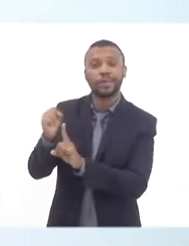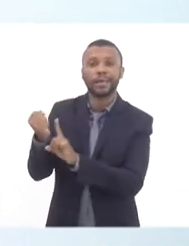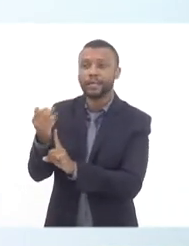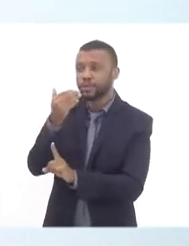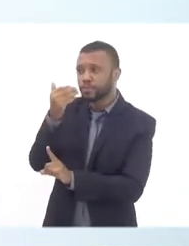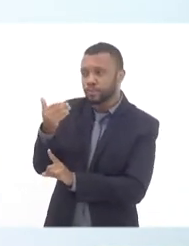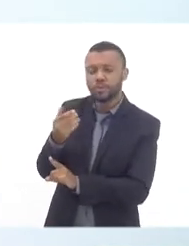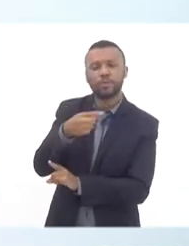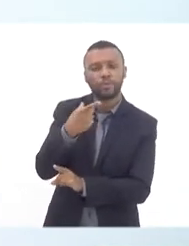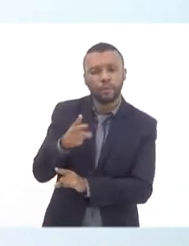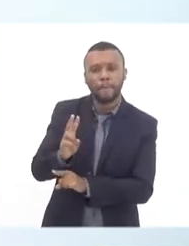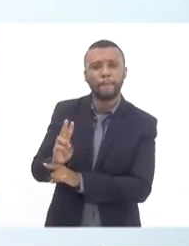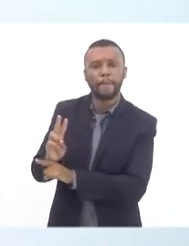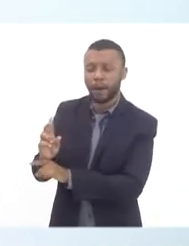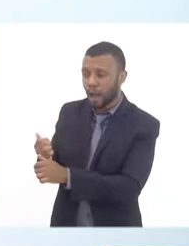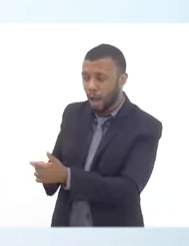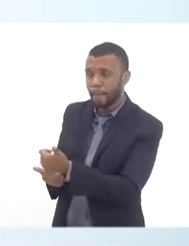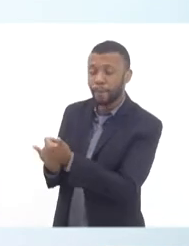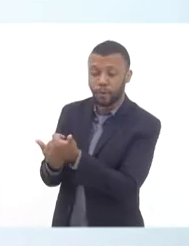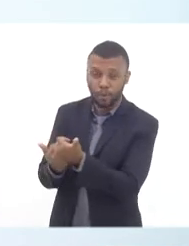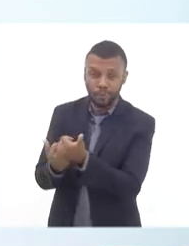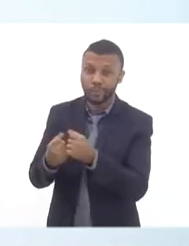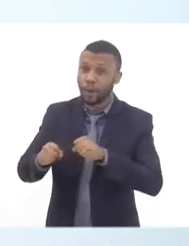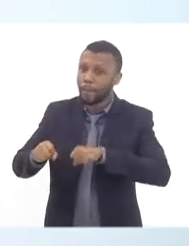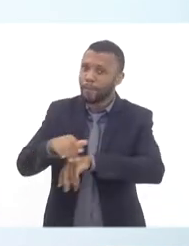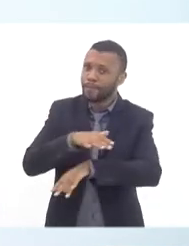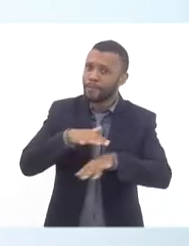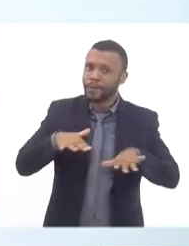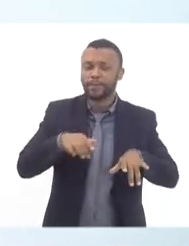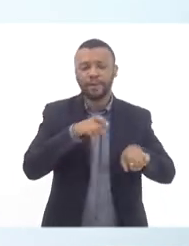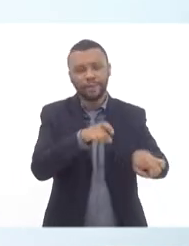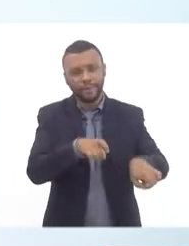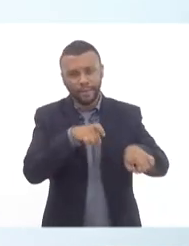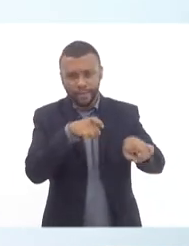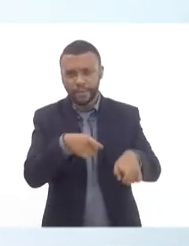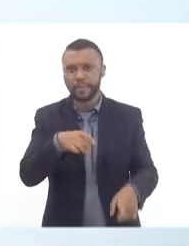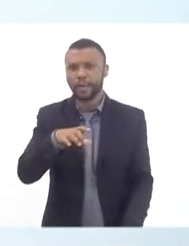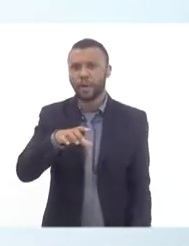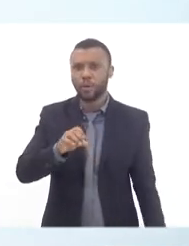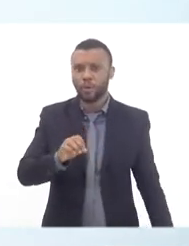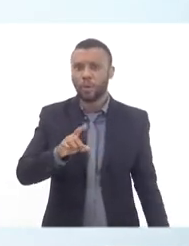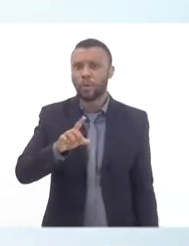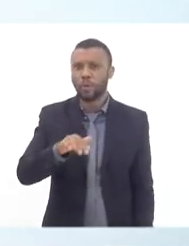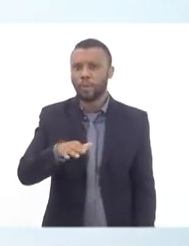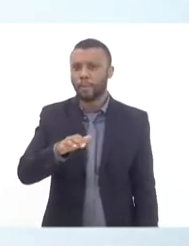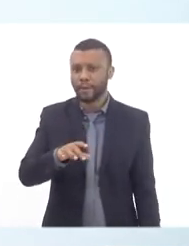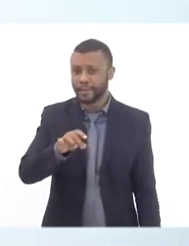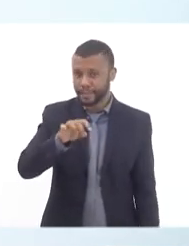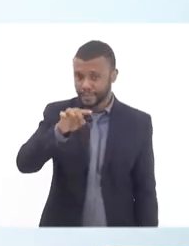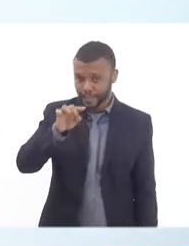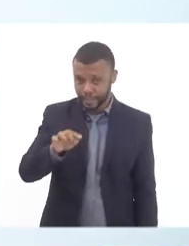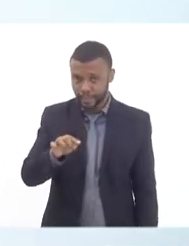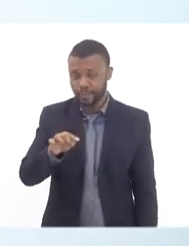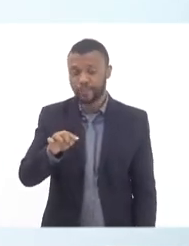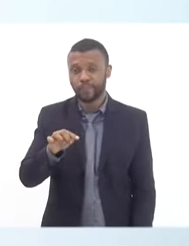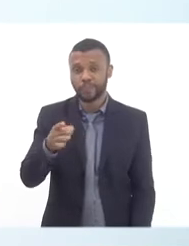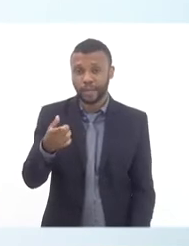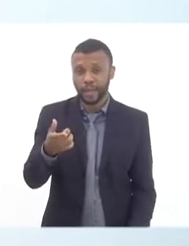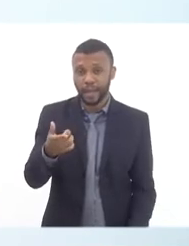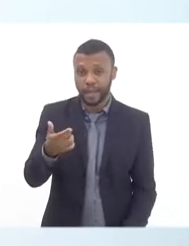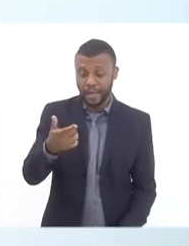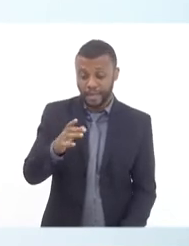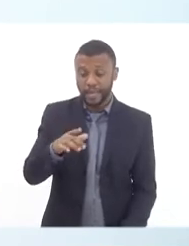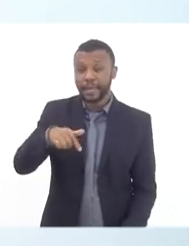O movimento Fazenda Colubandê, Quem Ama Cuida, na verdade, foi com quem a gente sentou